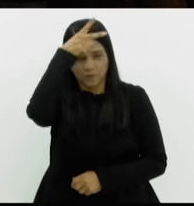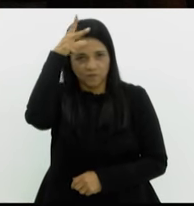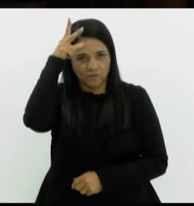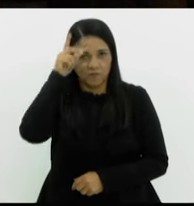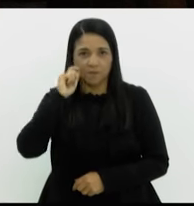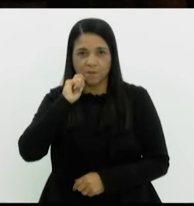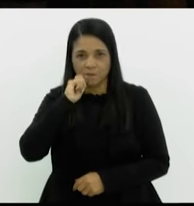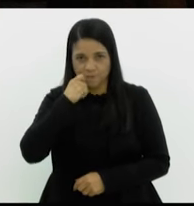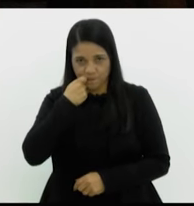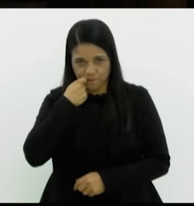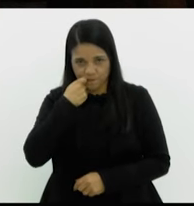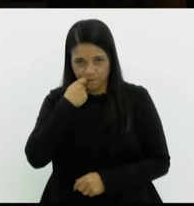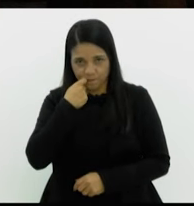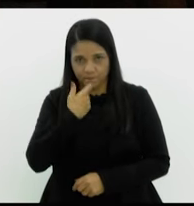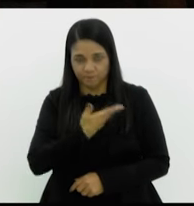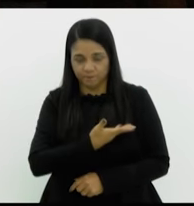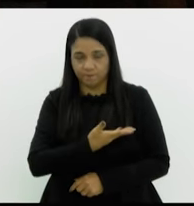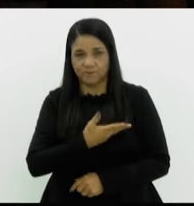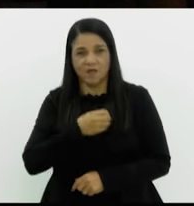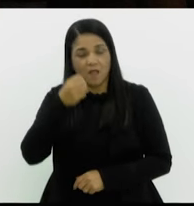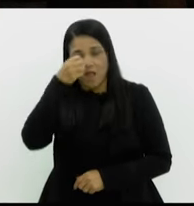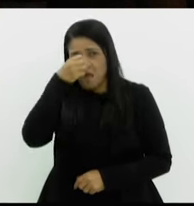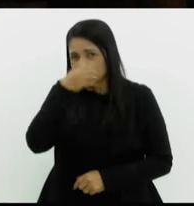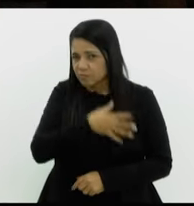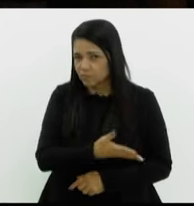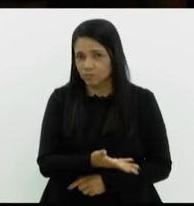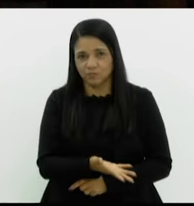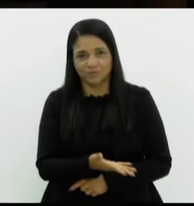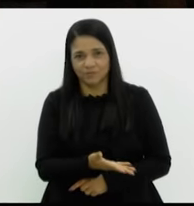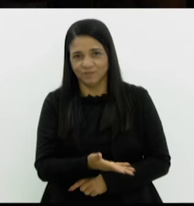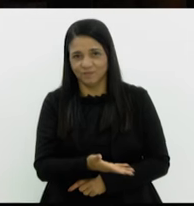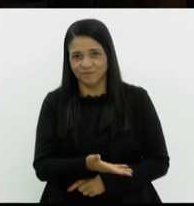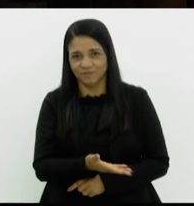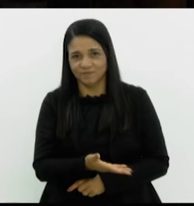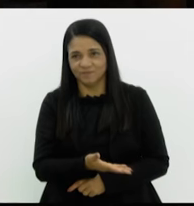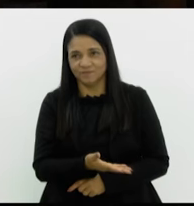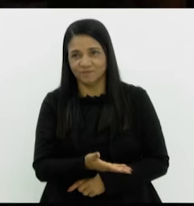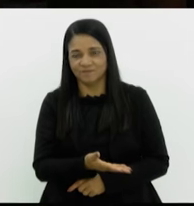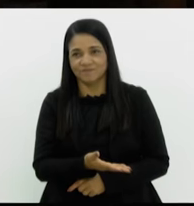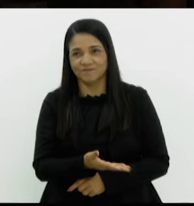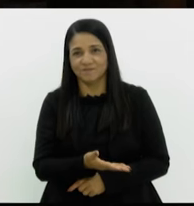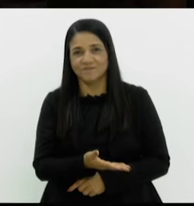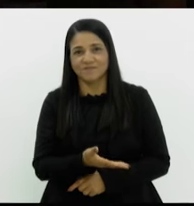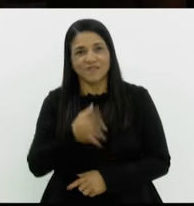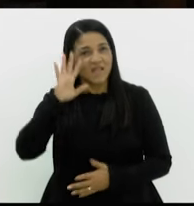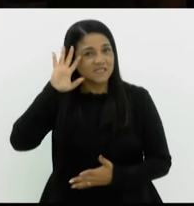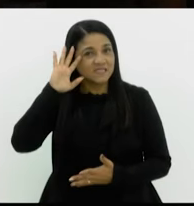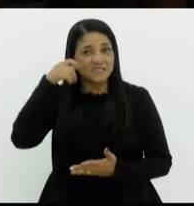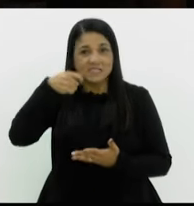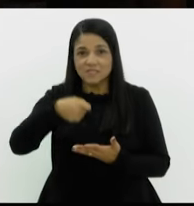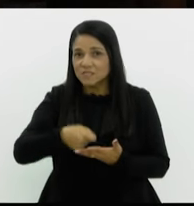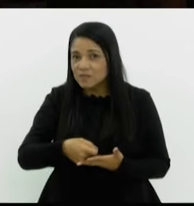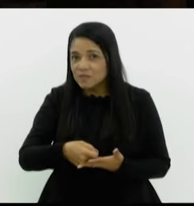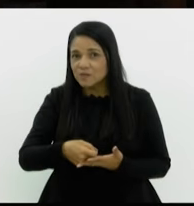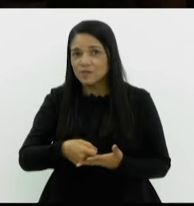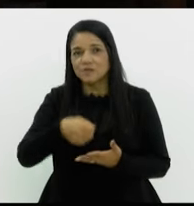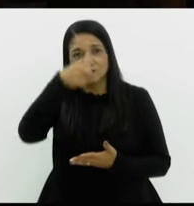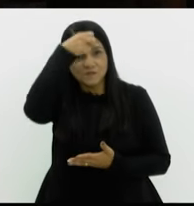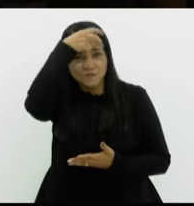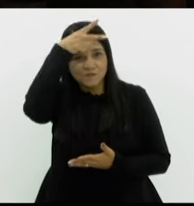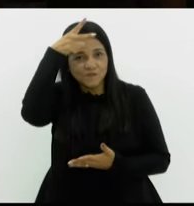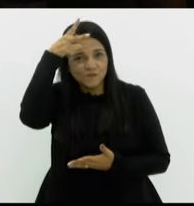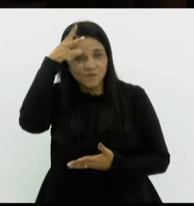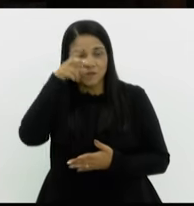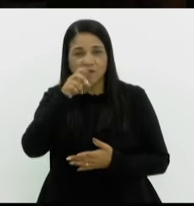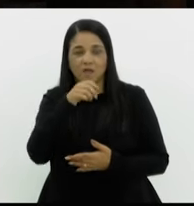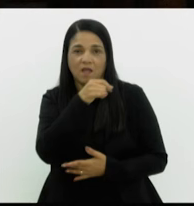Paes. Absurdo, verdadeiro absurdo. Você vê que as tomadas de decisões da Prefeitura do Rio